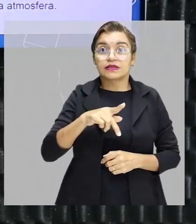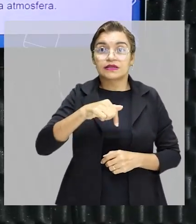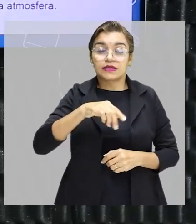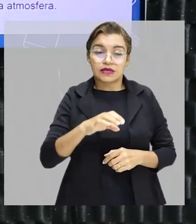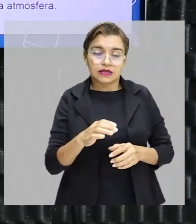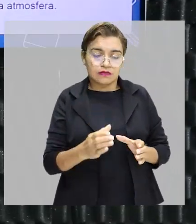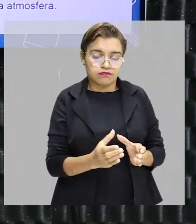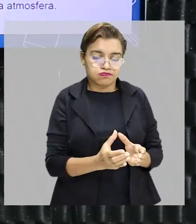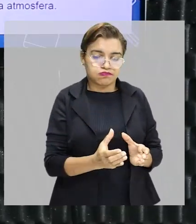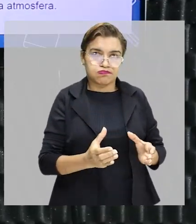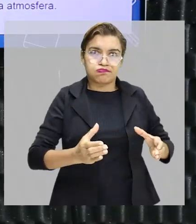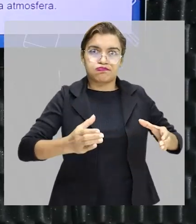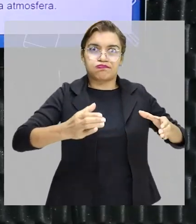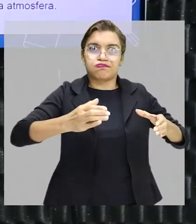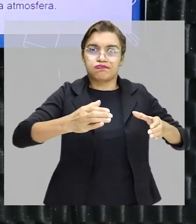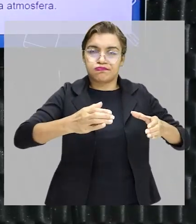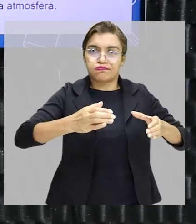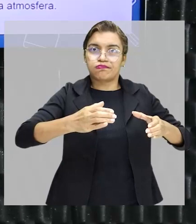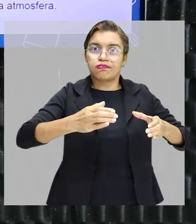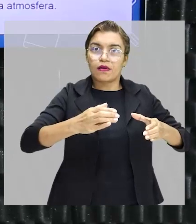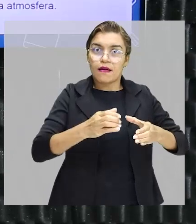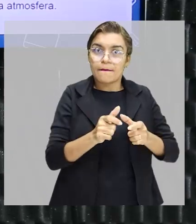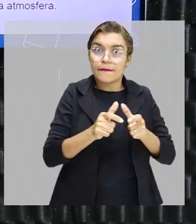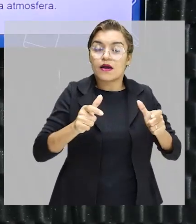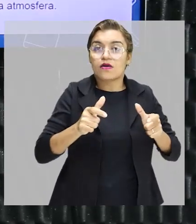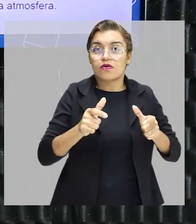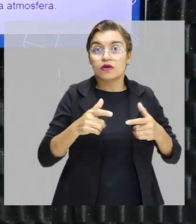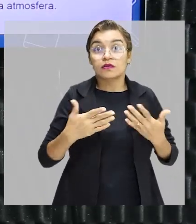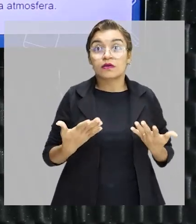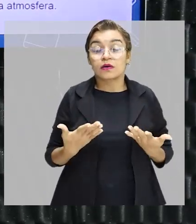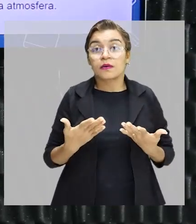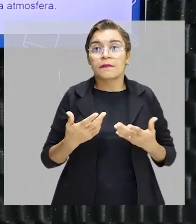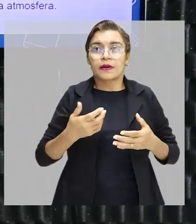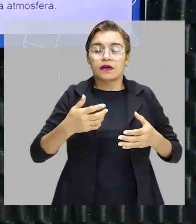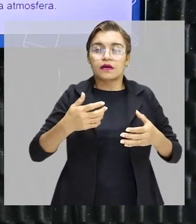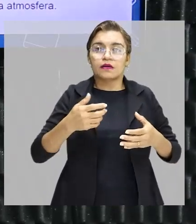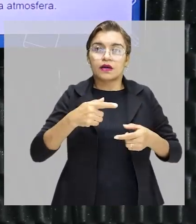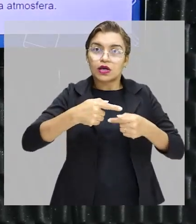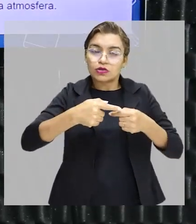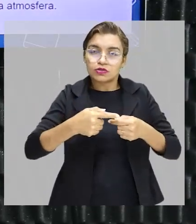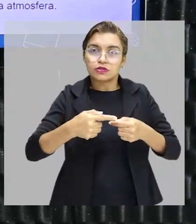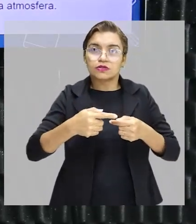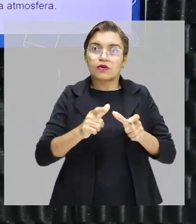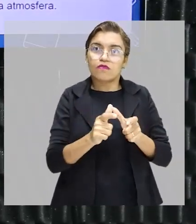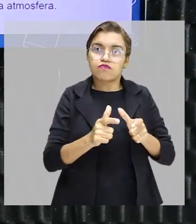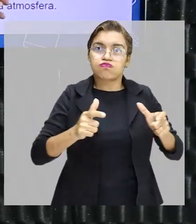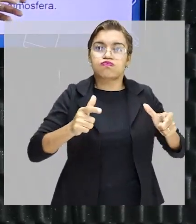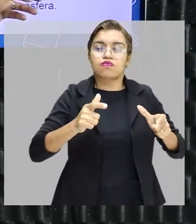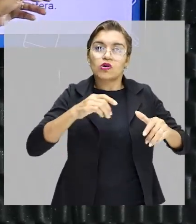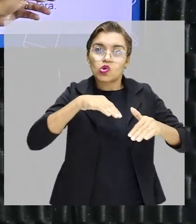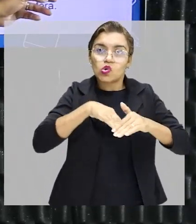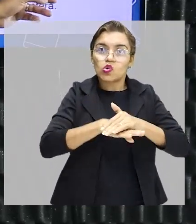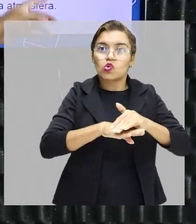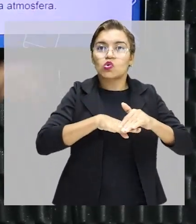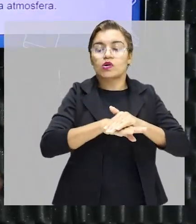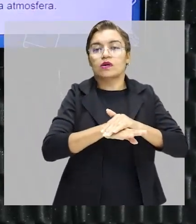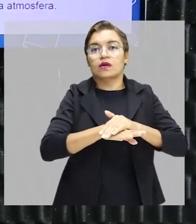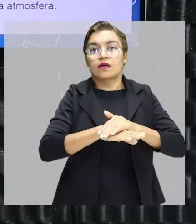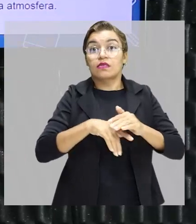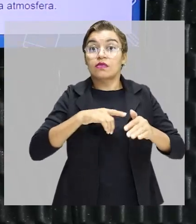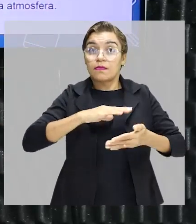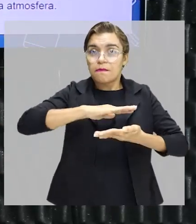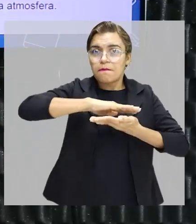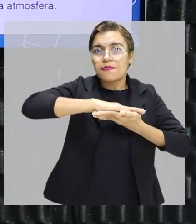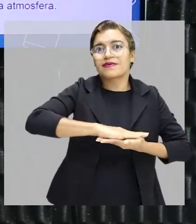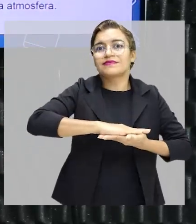seria inviável. Então, a gente vai recorrer a um armazenamento a alta